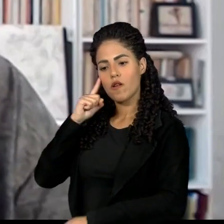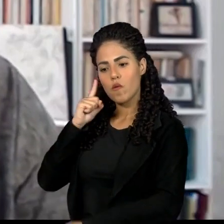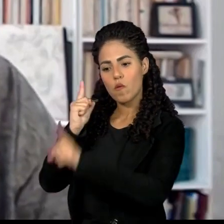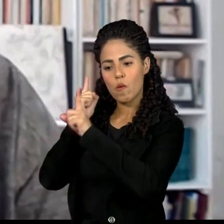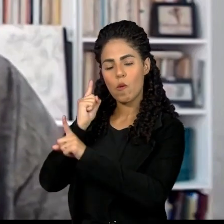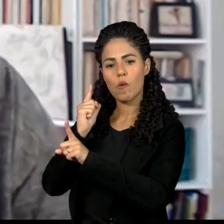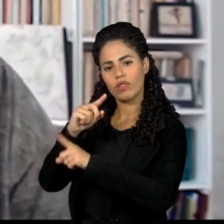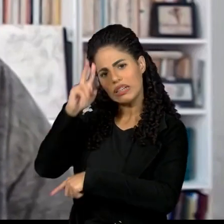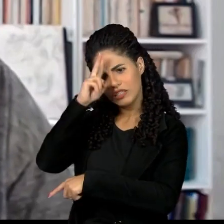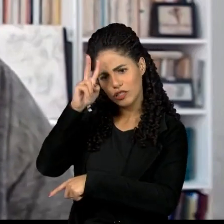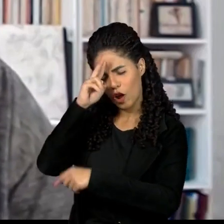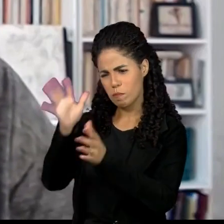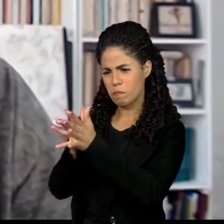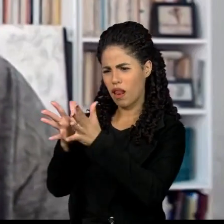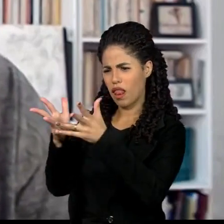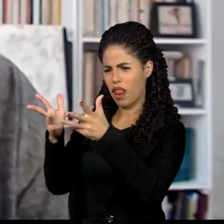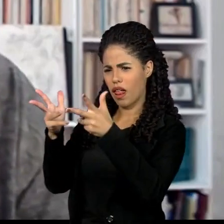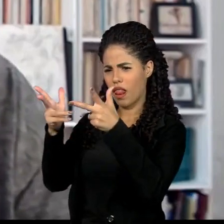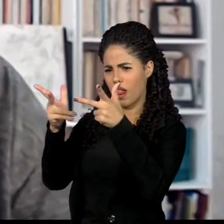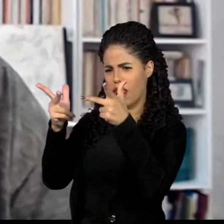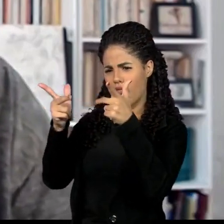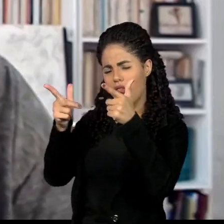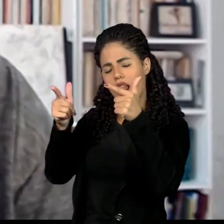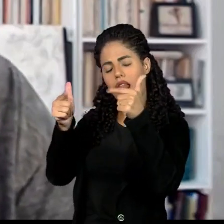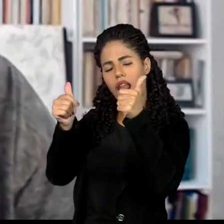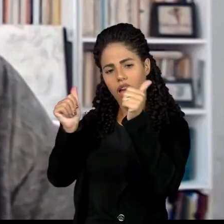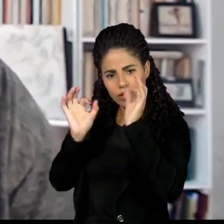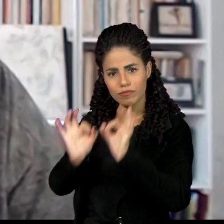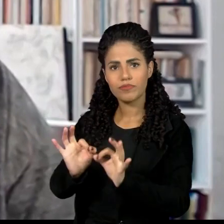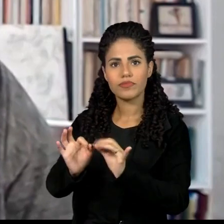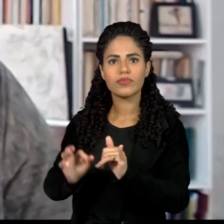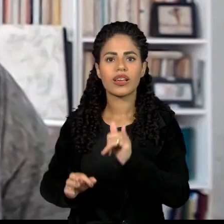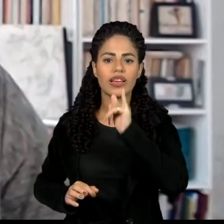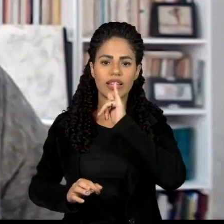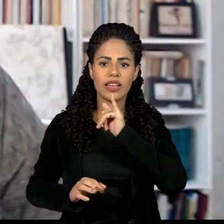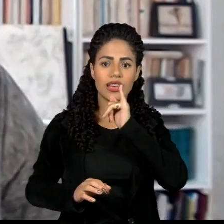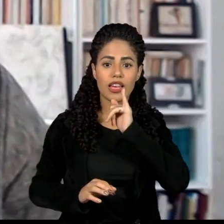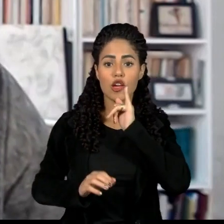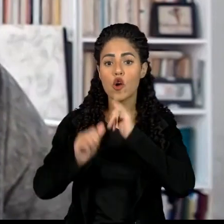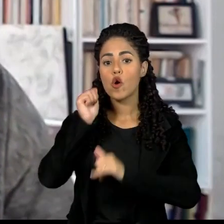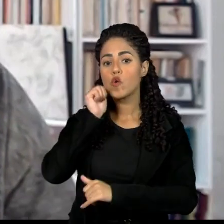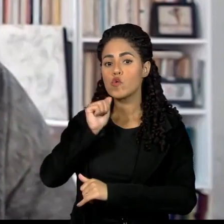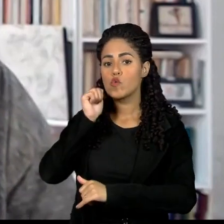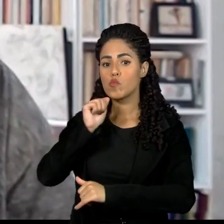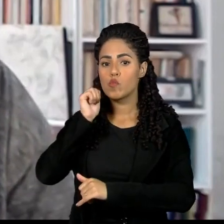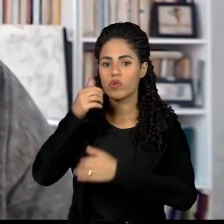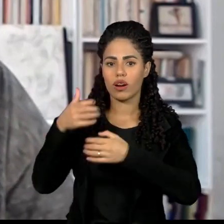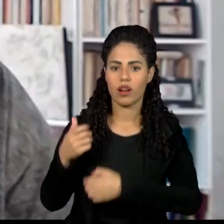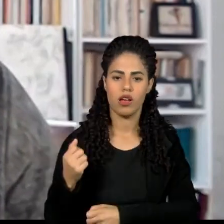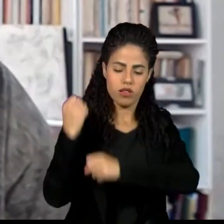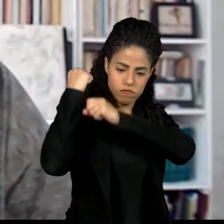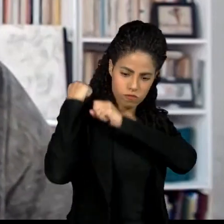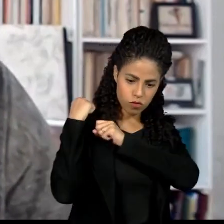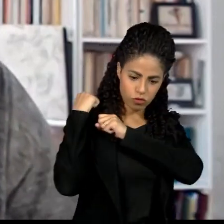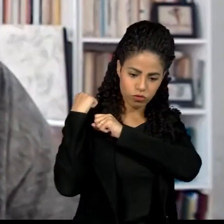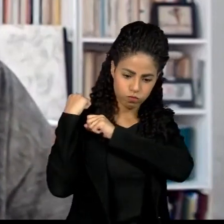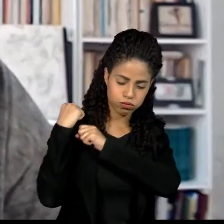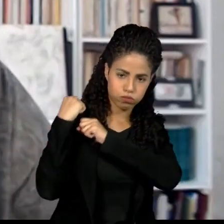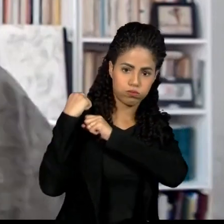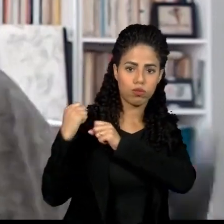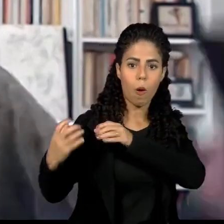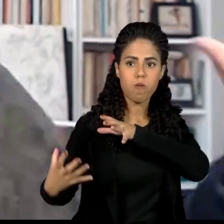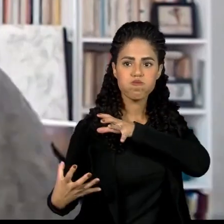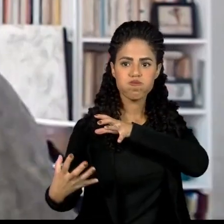histórias fantásticas, como, por exemplo, da mulher da trouxa, né? Uma assombração que ela carrega uma